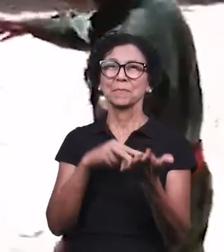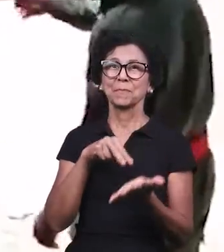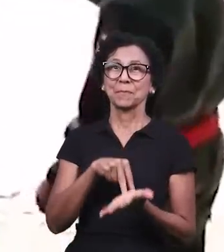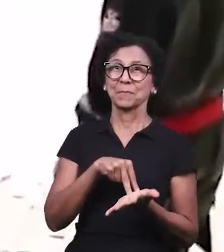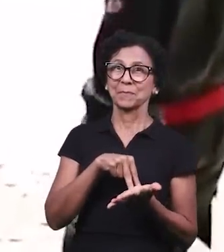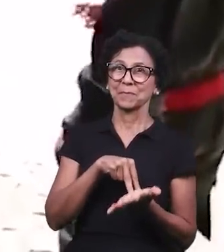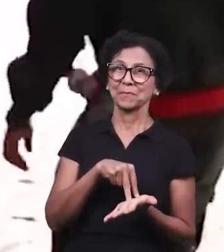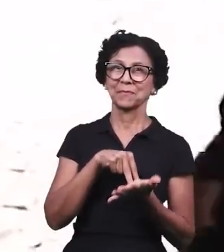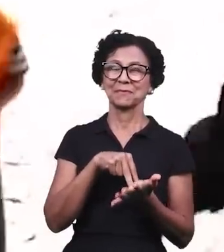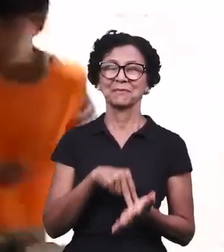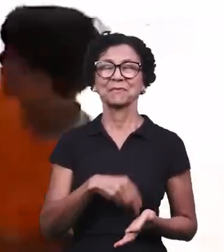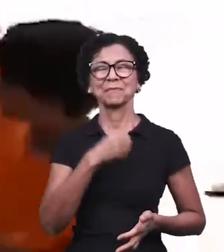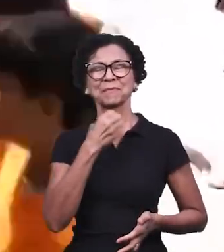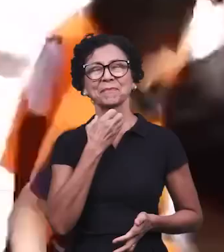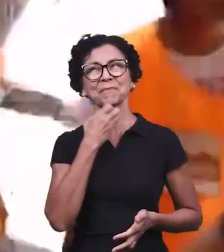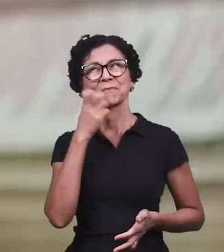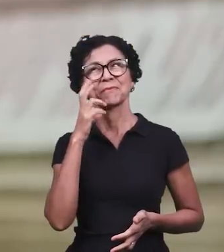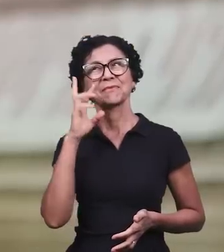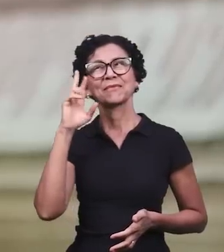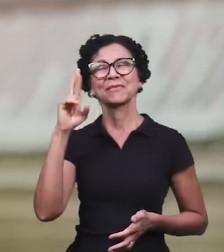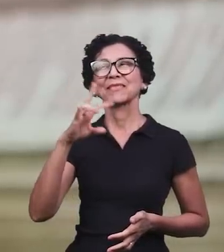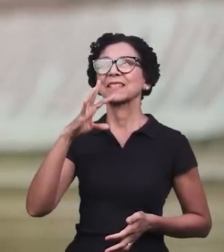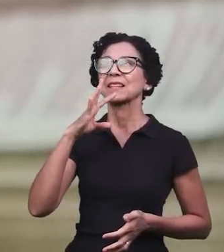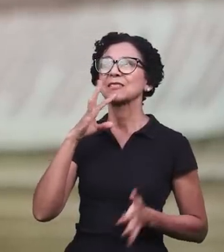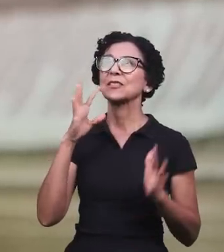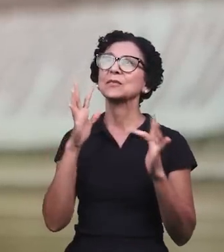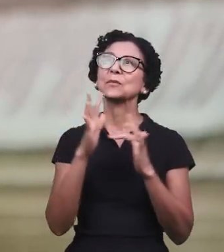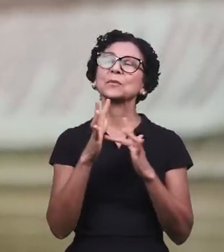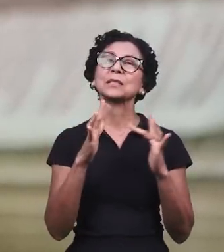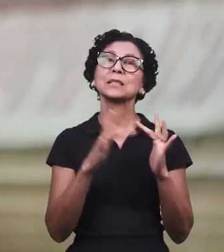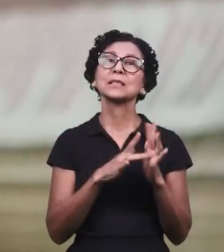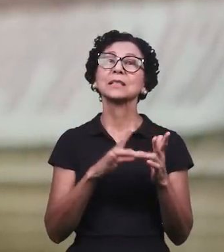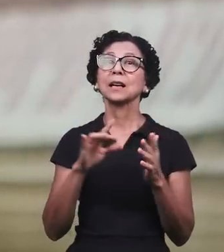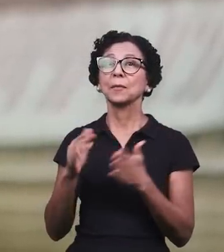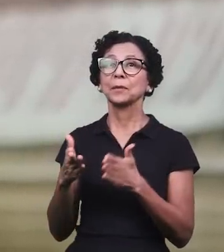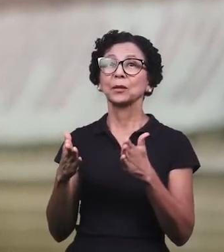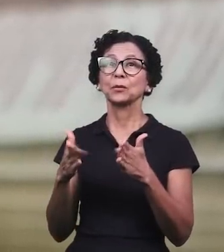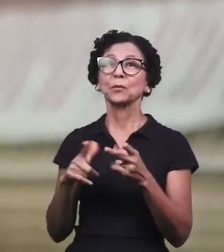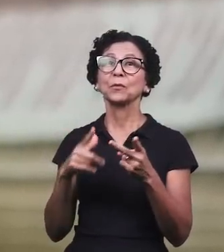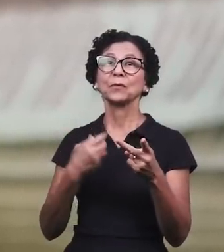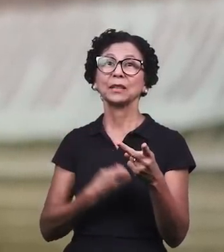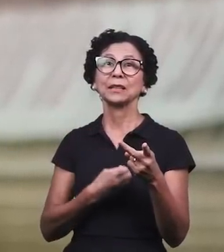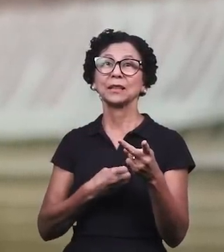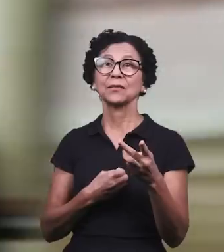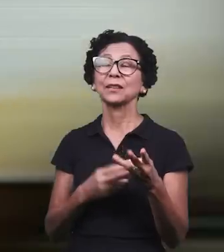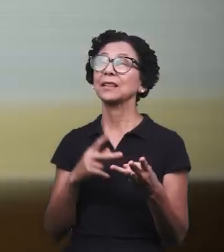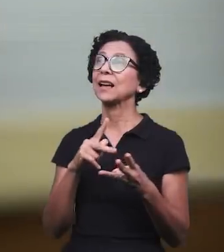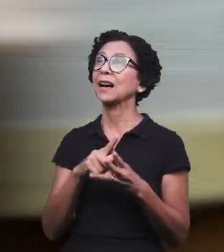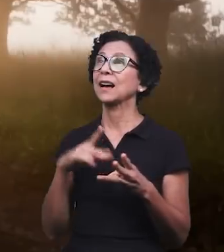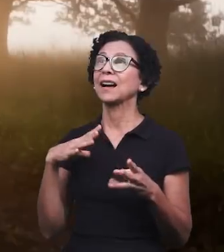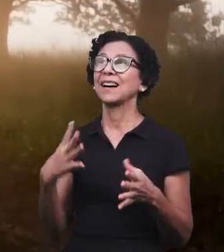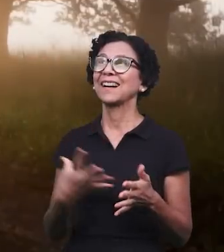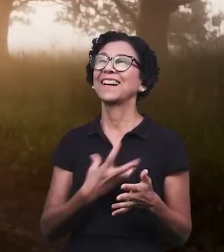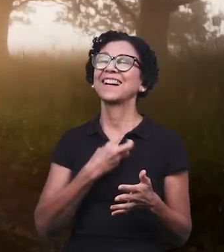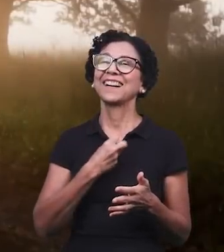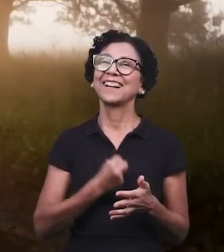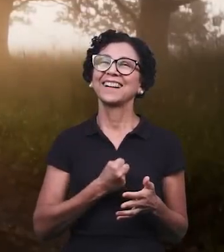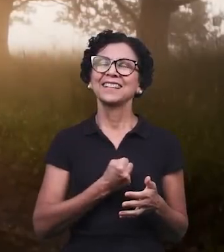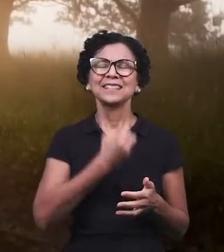Todos juntos. Até a próxima, irmãos, a paz do Senhor. Em tuas pisadas coloco os teus